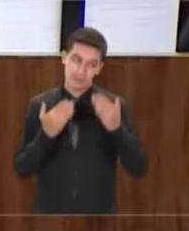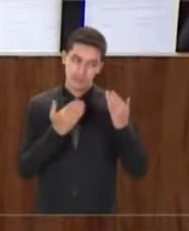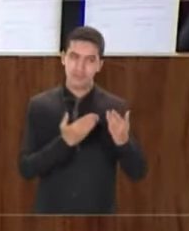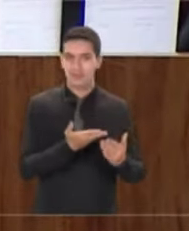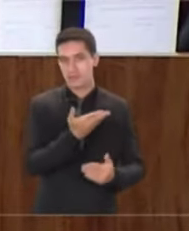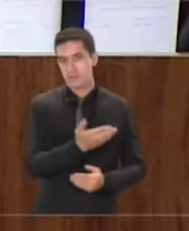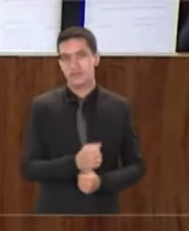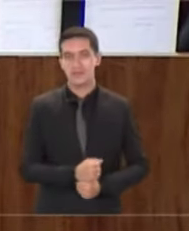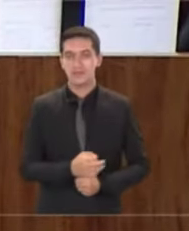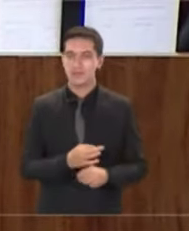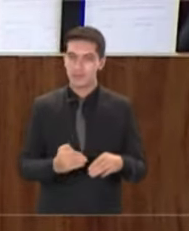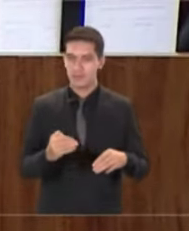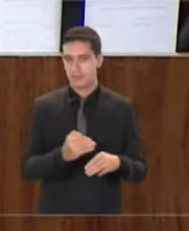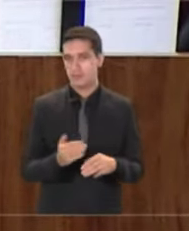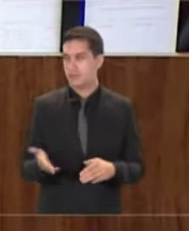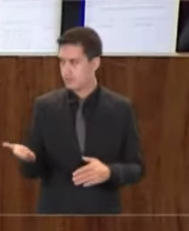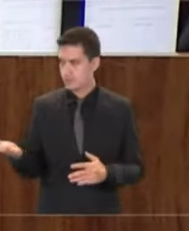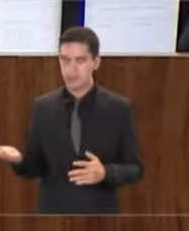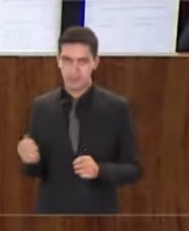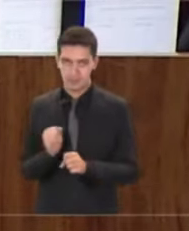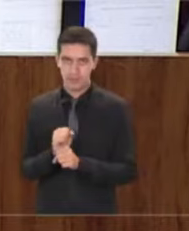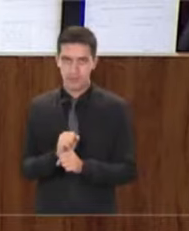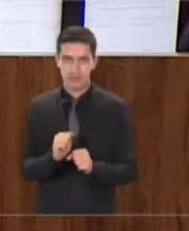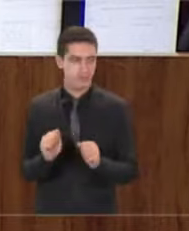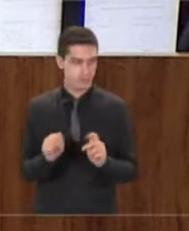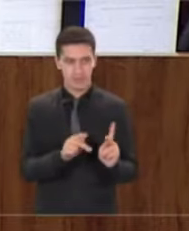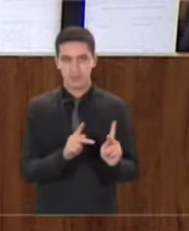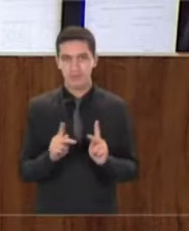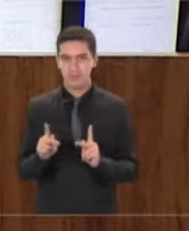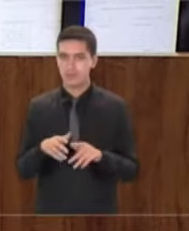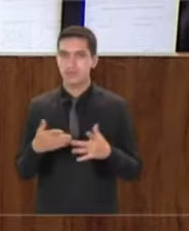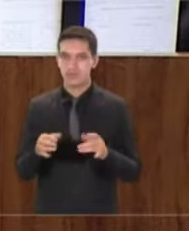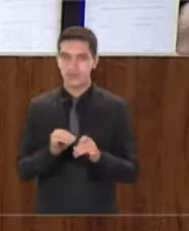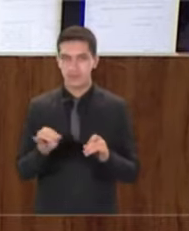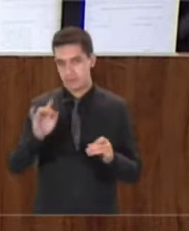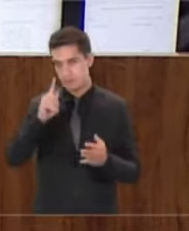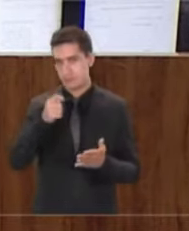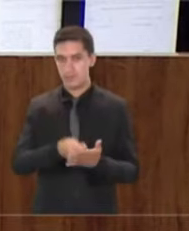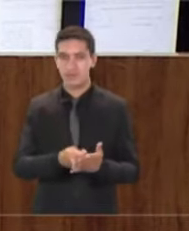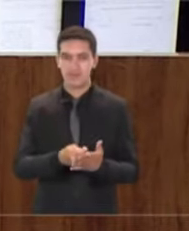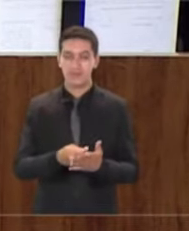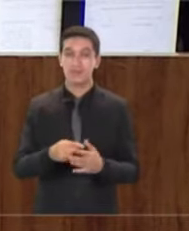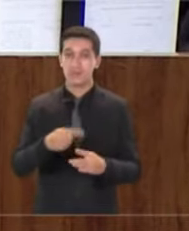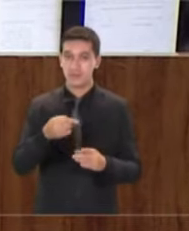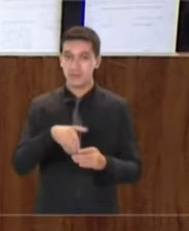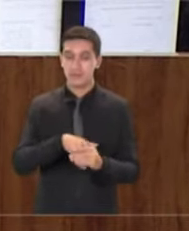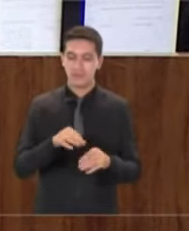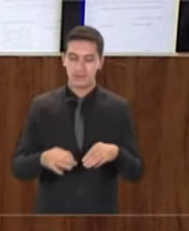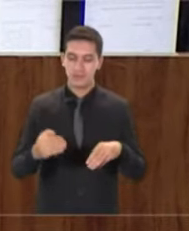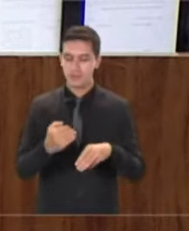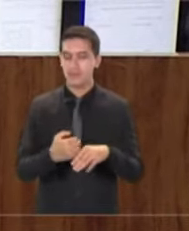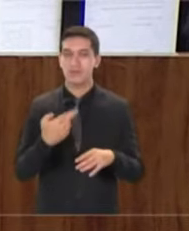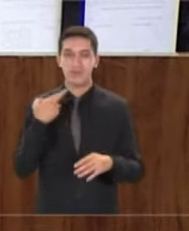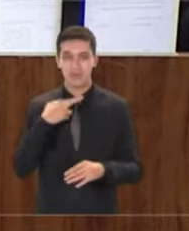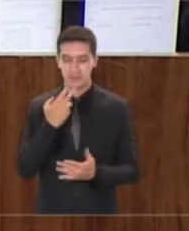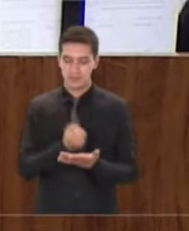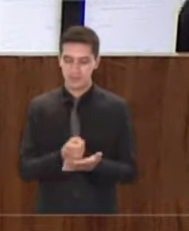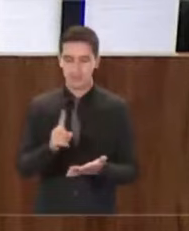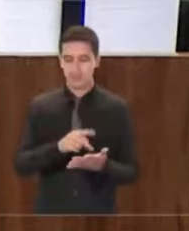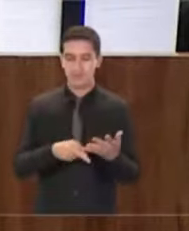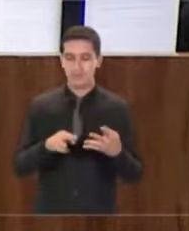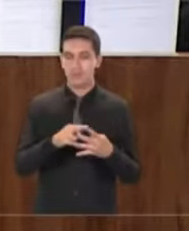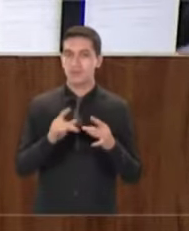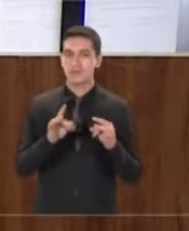Agradeço. Ministro Raul, os demais aguardam. Então, proclamo o resultado. Após o voto do relator, negando o provimento ao recurso